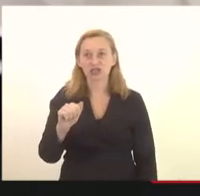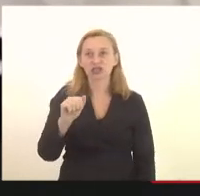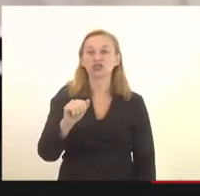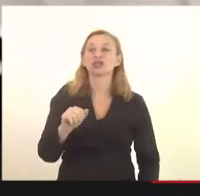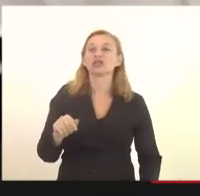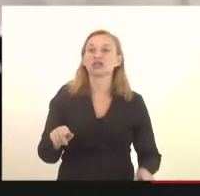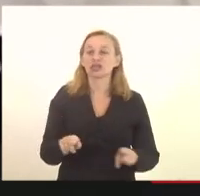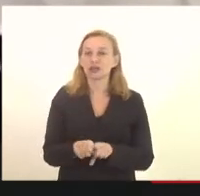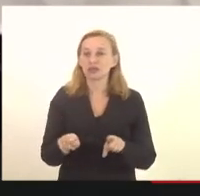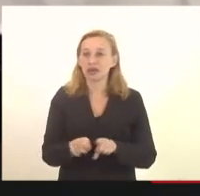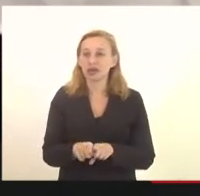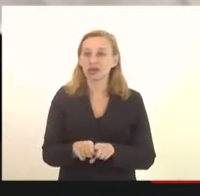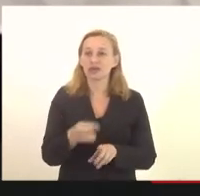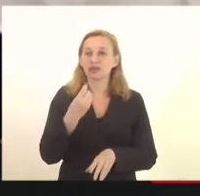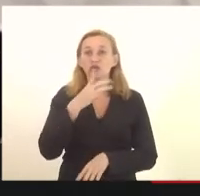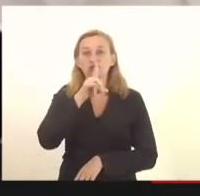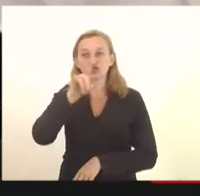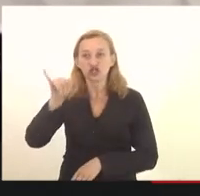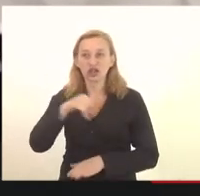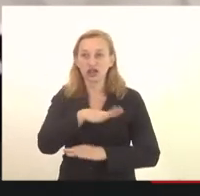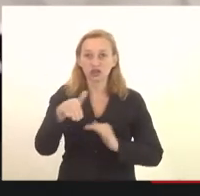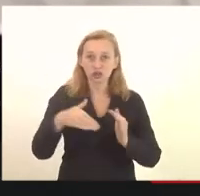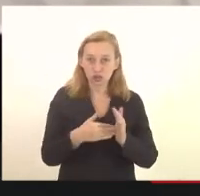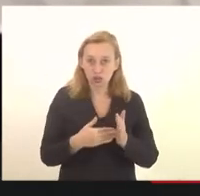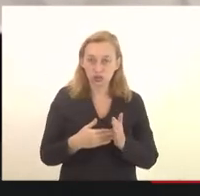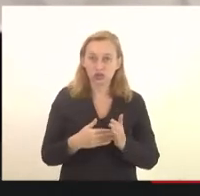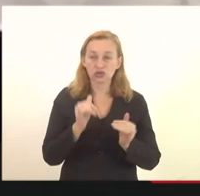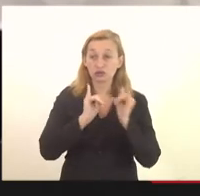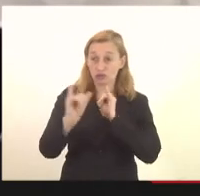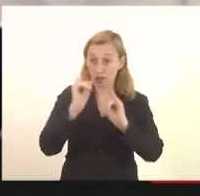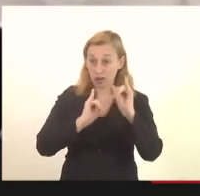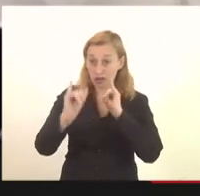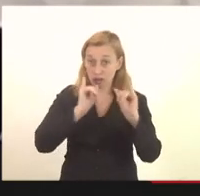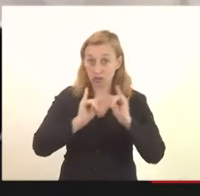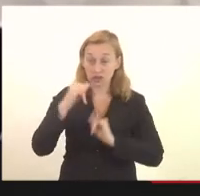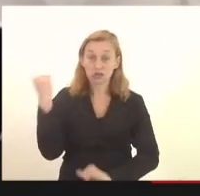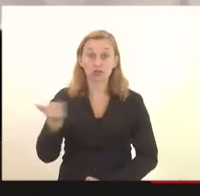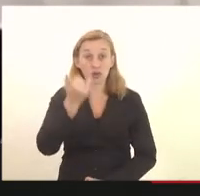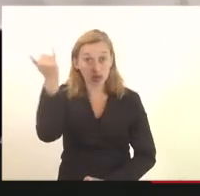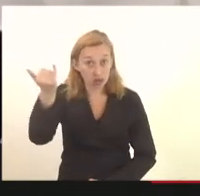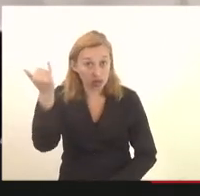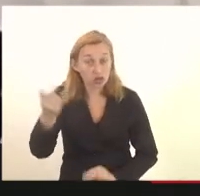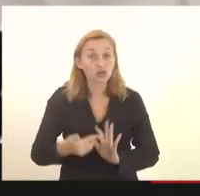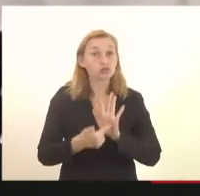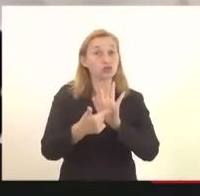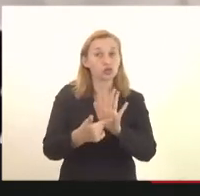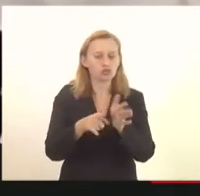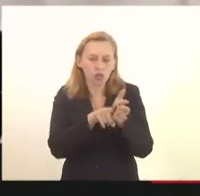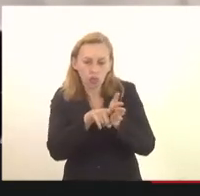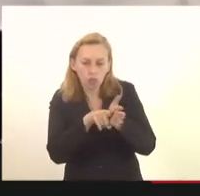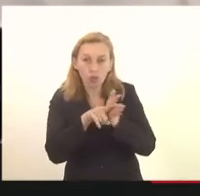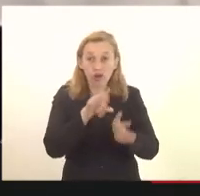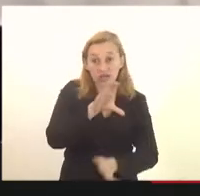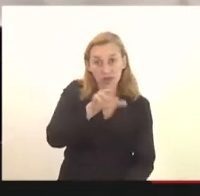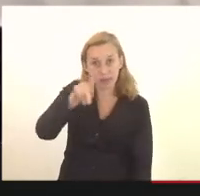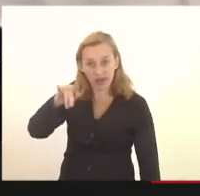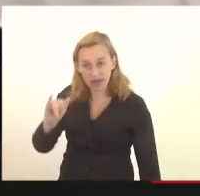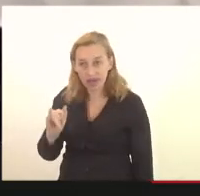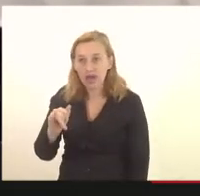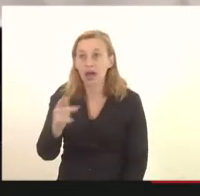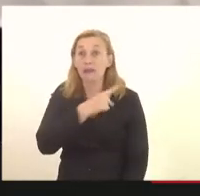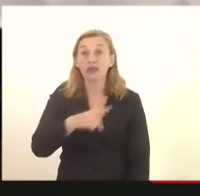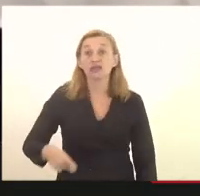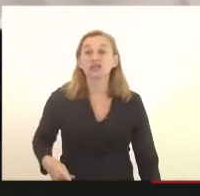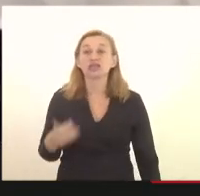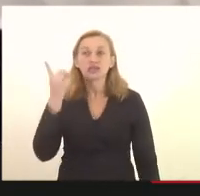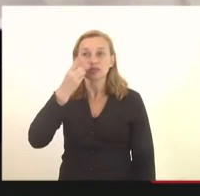os expositores que trouxeram informações muito precisas e importantes para a análise dessa CPI. Presidente Luiz